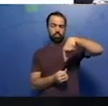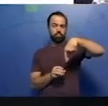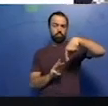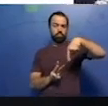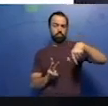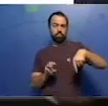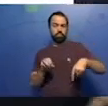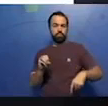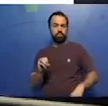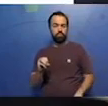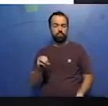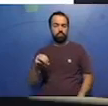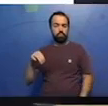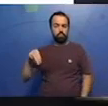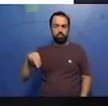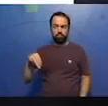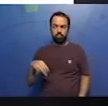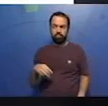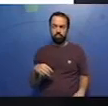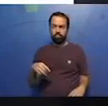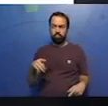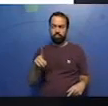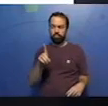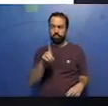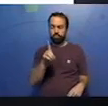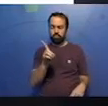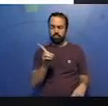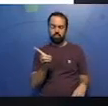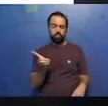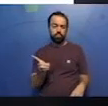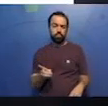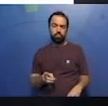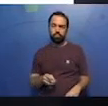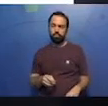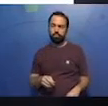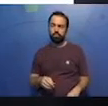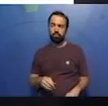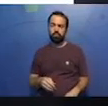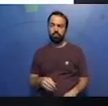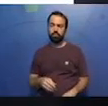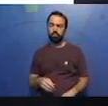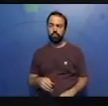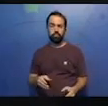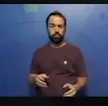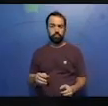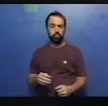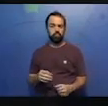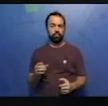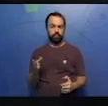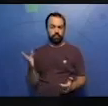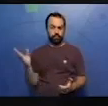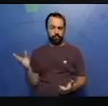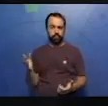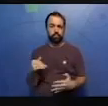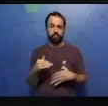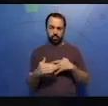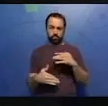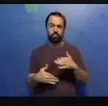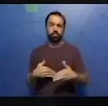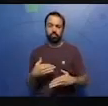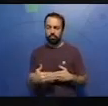contam os segundos. Mas você já sabe, professora, e como que a gente vai saber? Agora, olha, vamos acompanhar passo a passo.